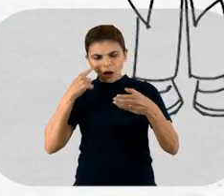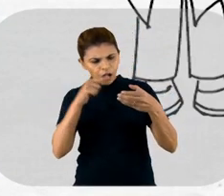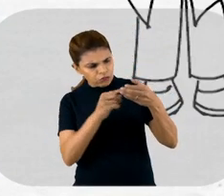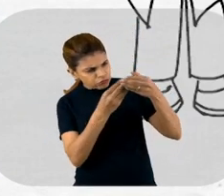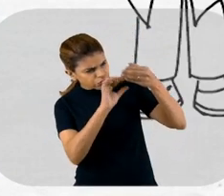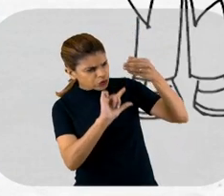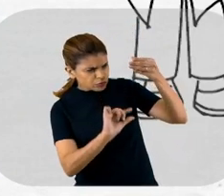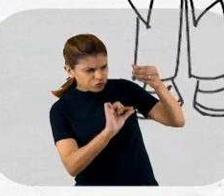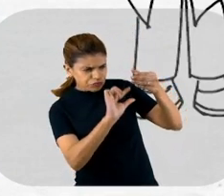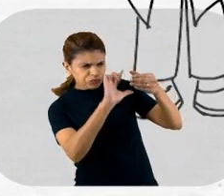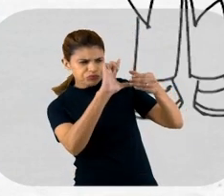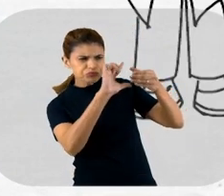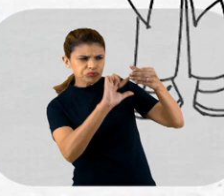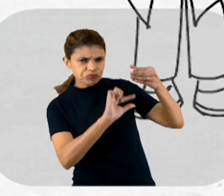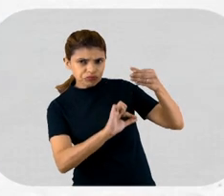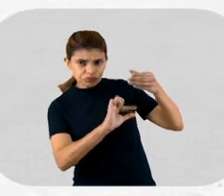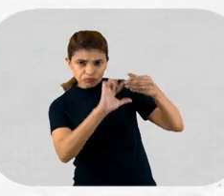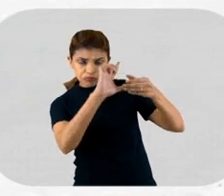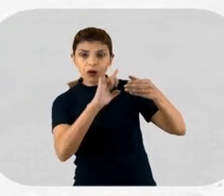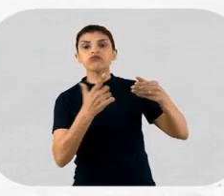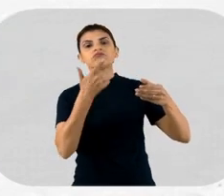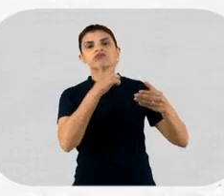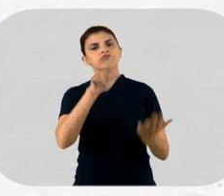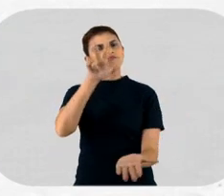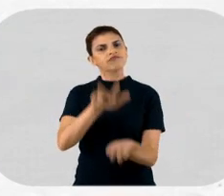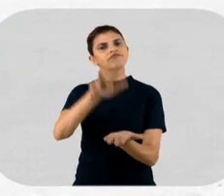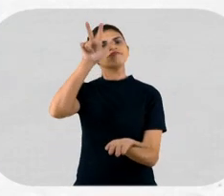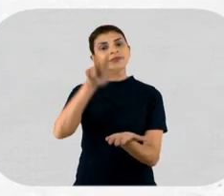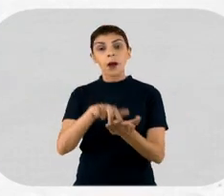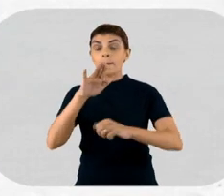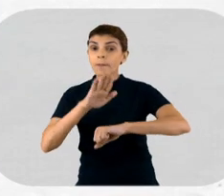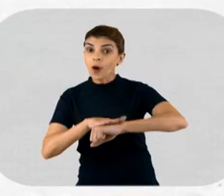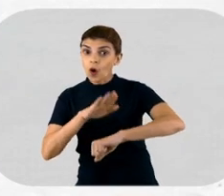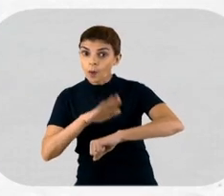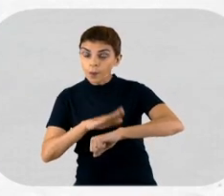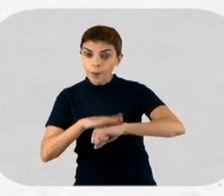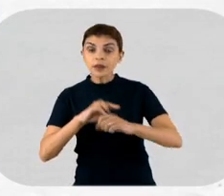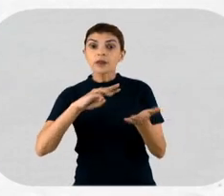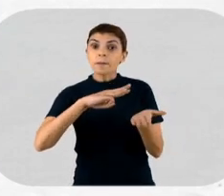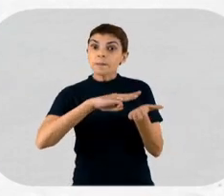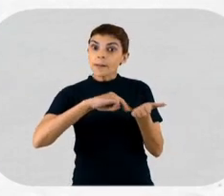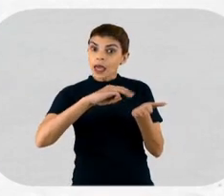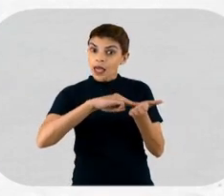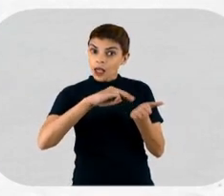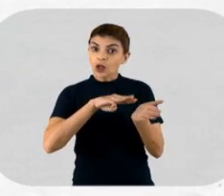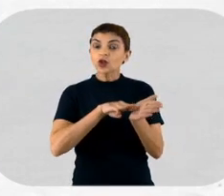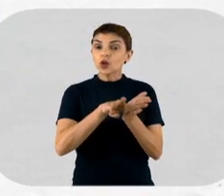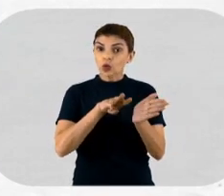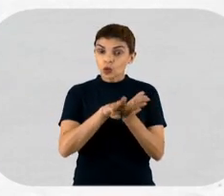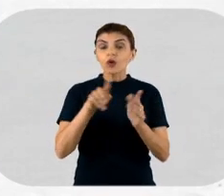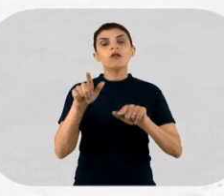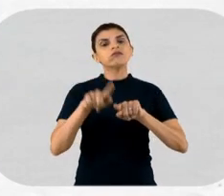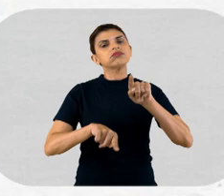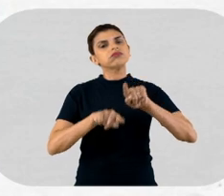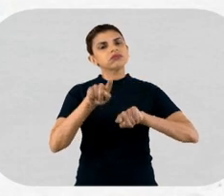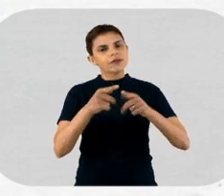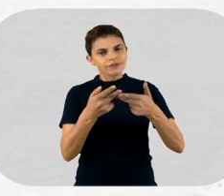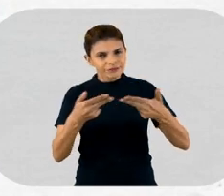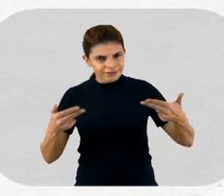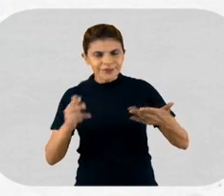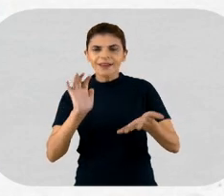na composição no processo de fabricação e estabilidade. Nesse momento, o método de dissolução deve ser